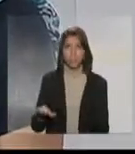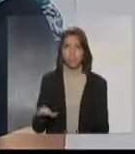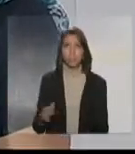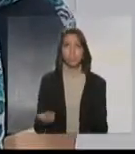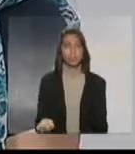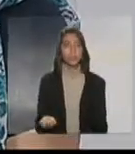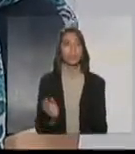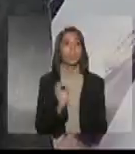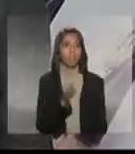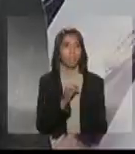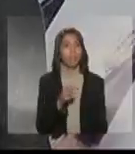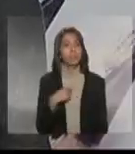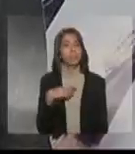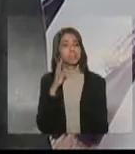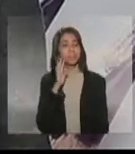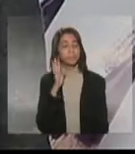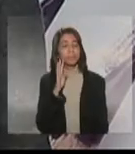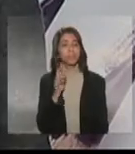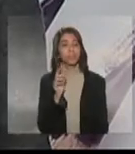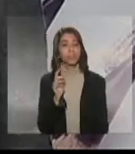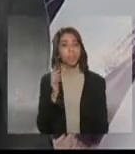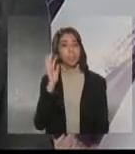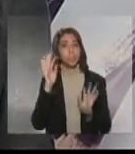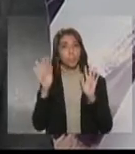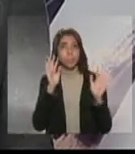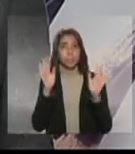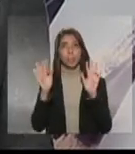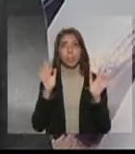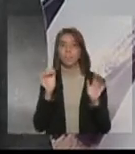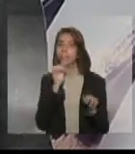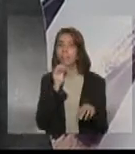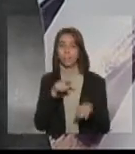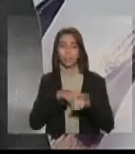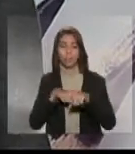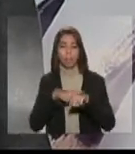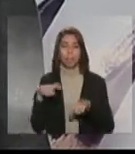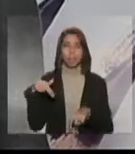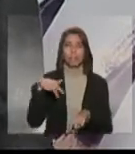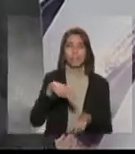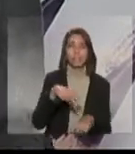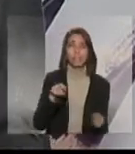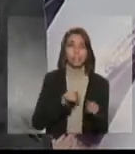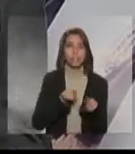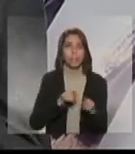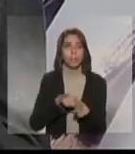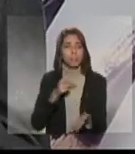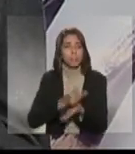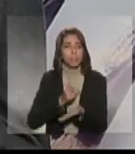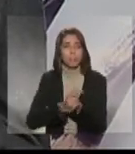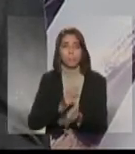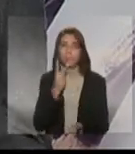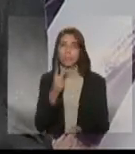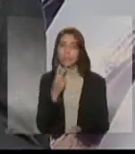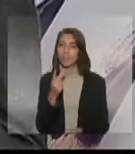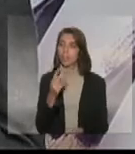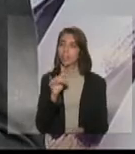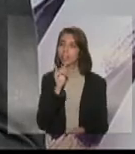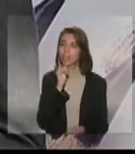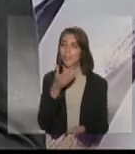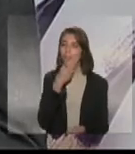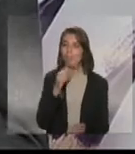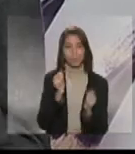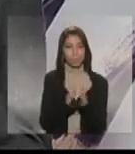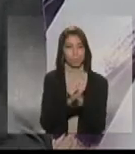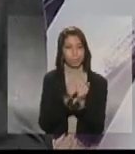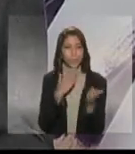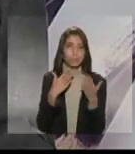falou é um ponto de vista muito bacana é em relação está pelado e tal e uma coisa que eu sempre falo principalmente para os homens quando